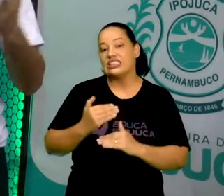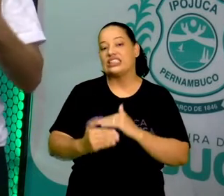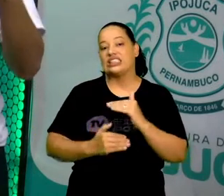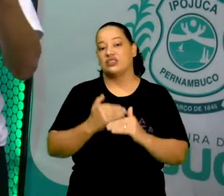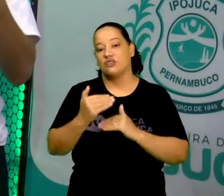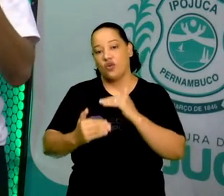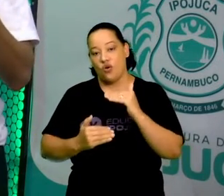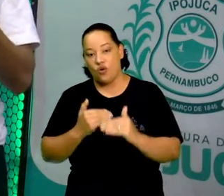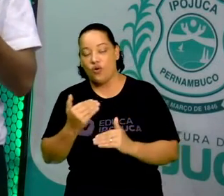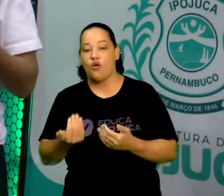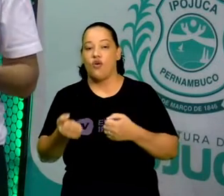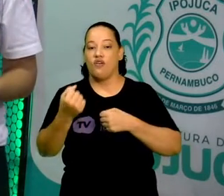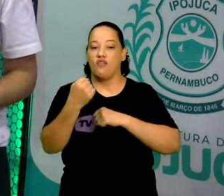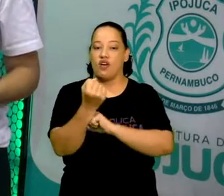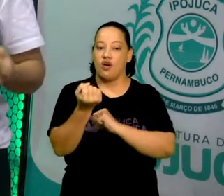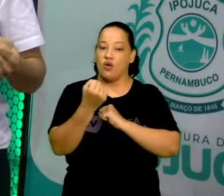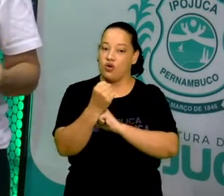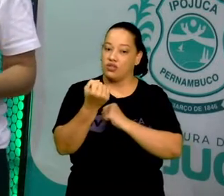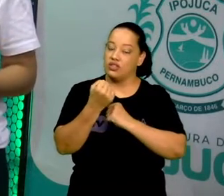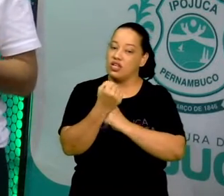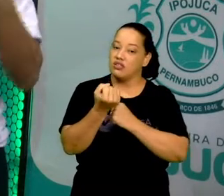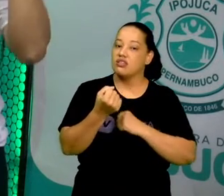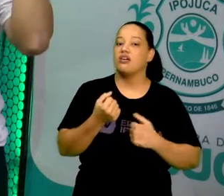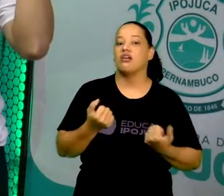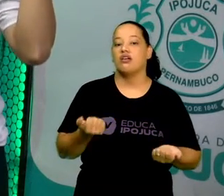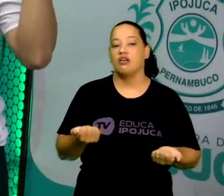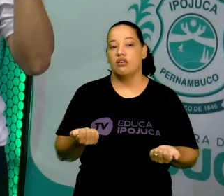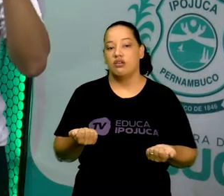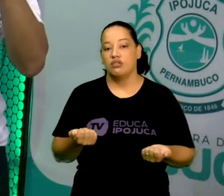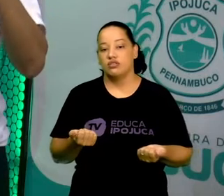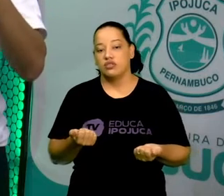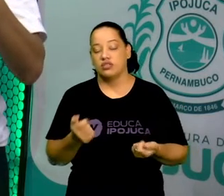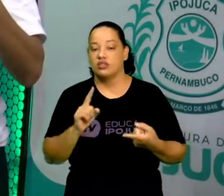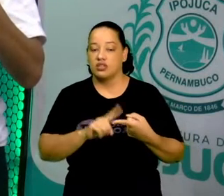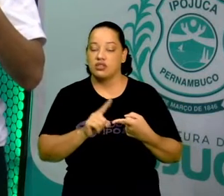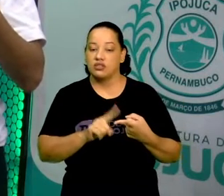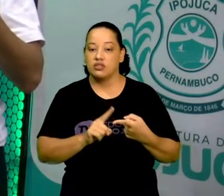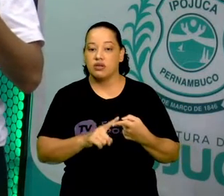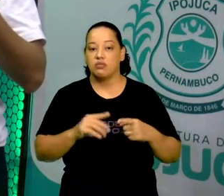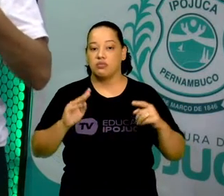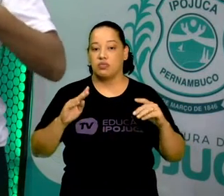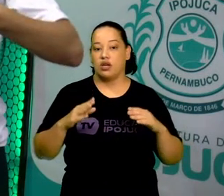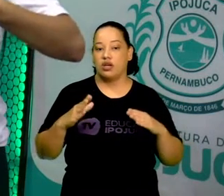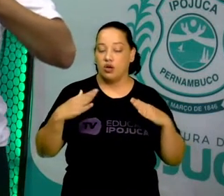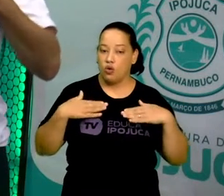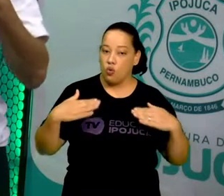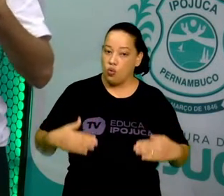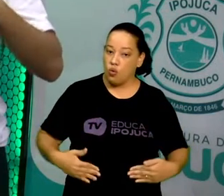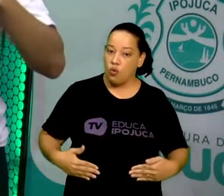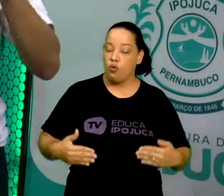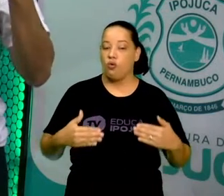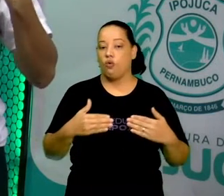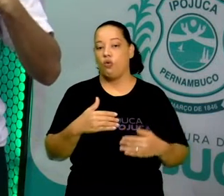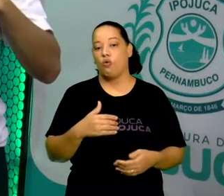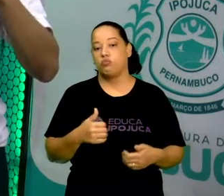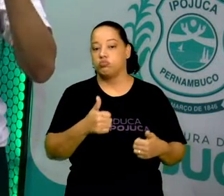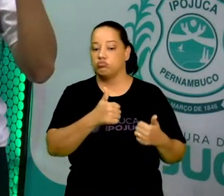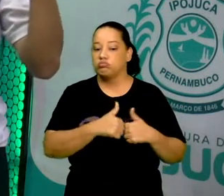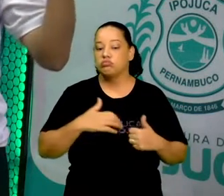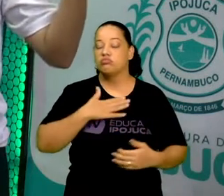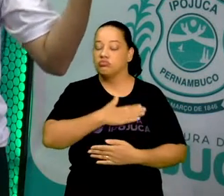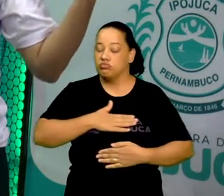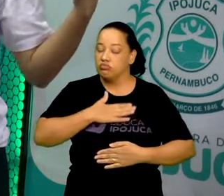tanto a coordenação motora como eu já falei né o nosso corpo fica com Bem Estar com essa